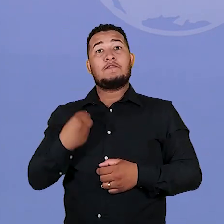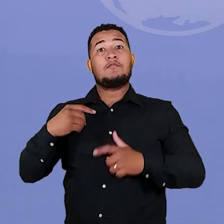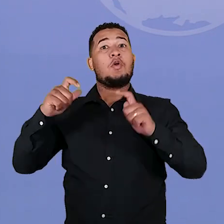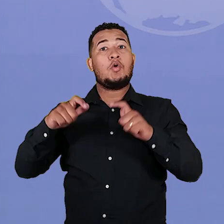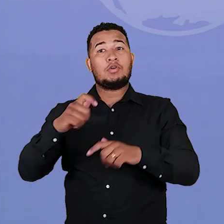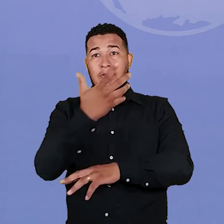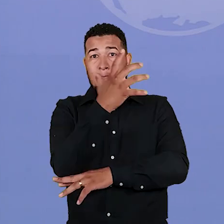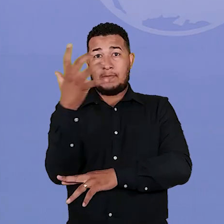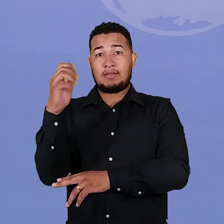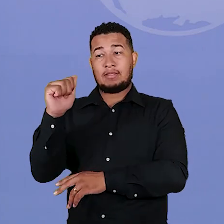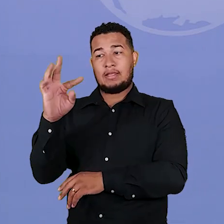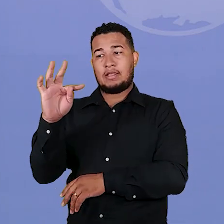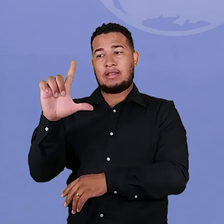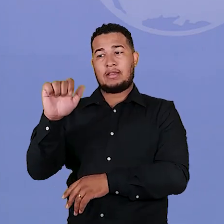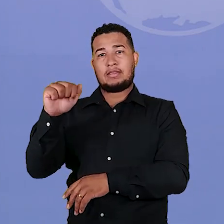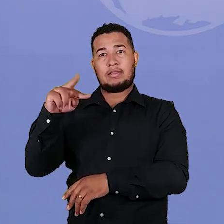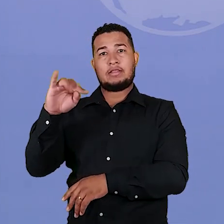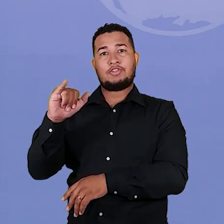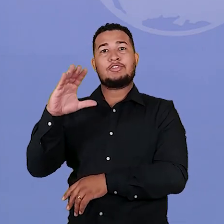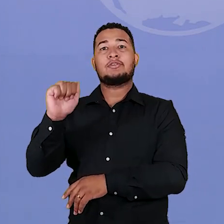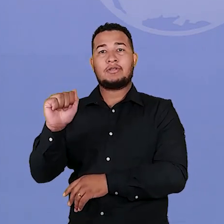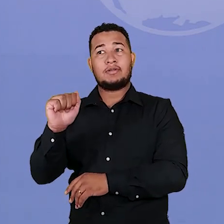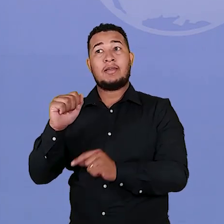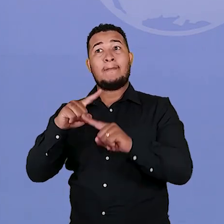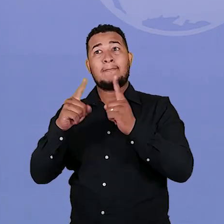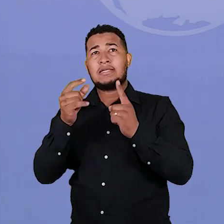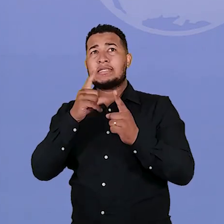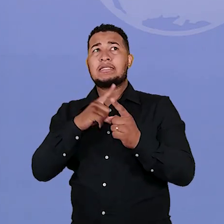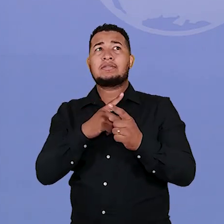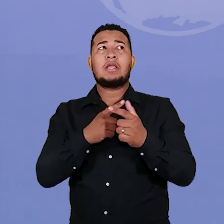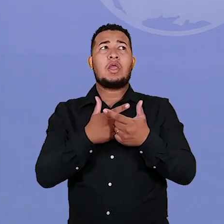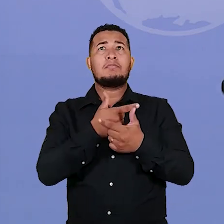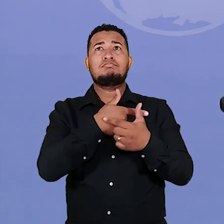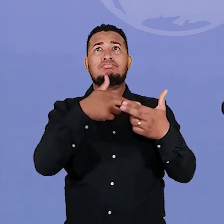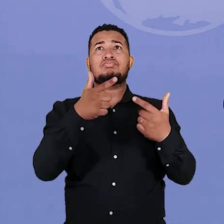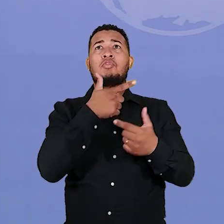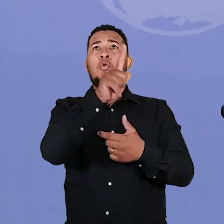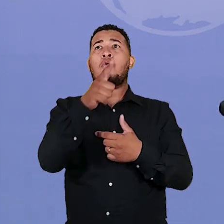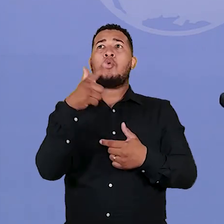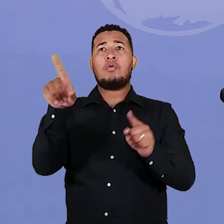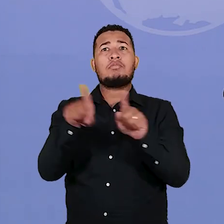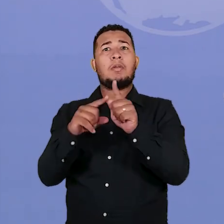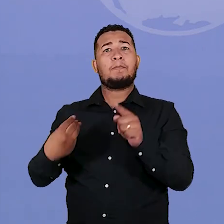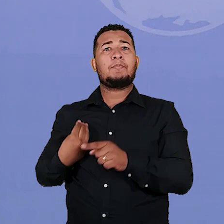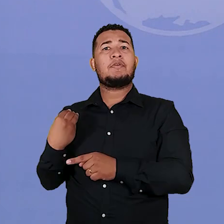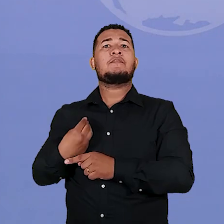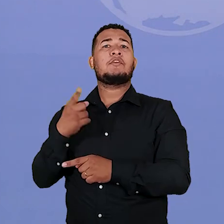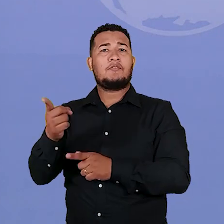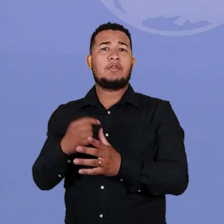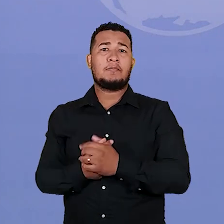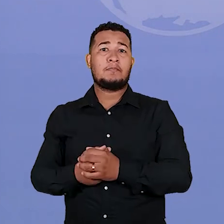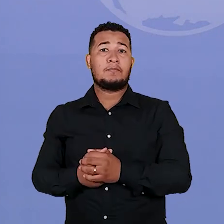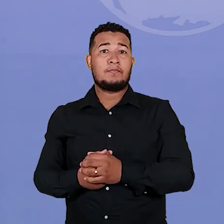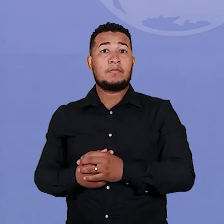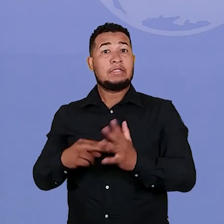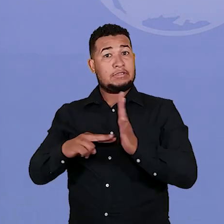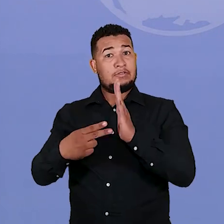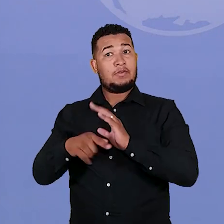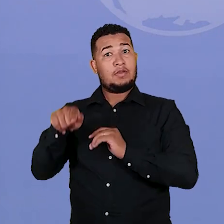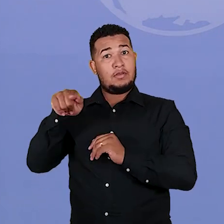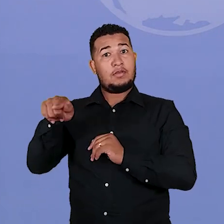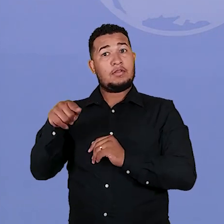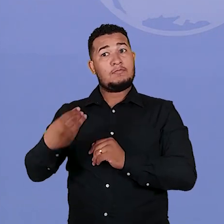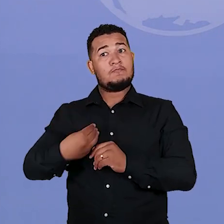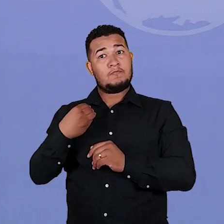vive, né, na Mata Atlântica. Só que várias outras espécies também vivem na Mata Atlântica, tá? Então,